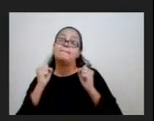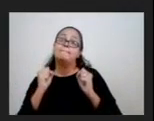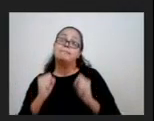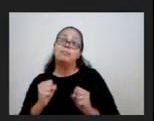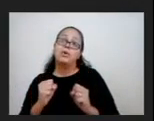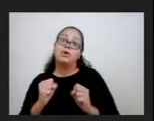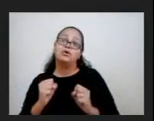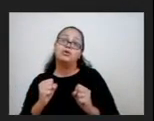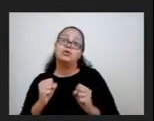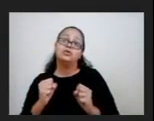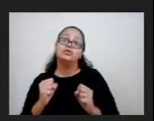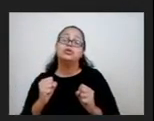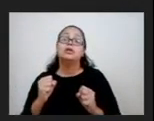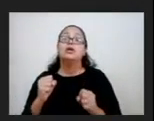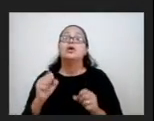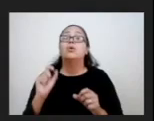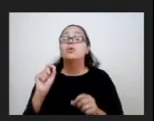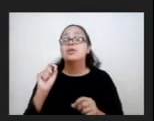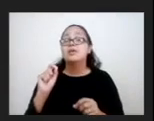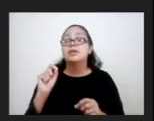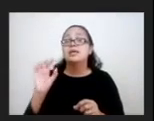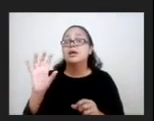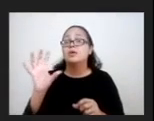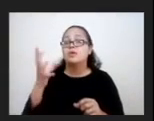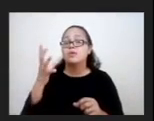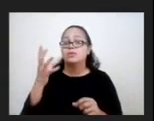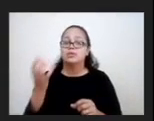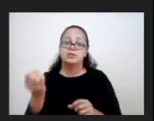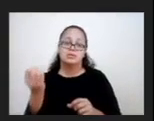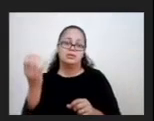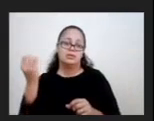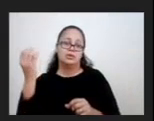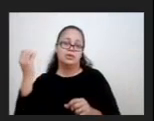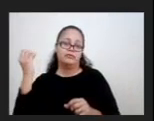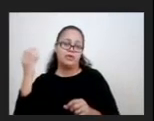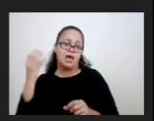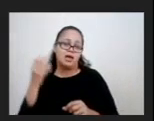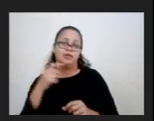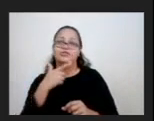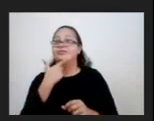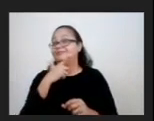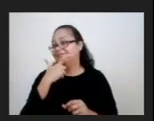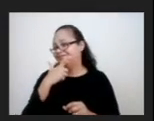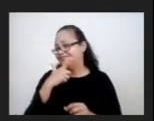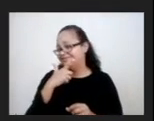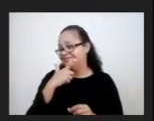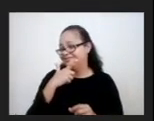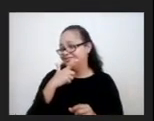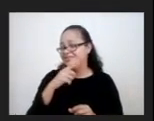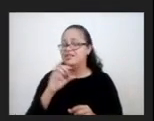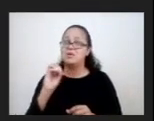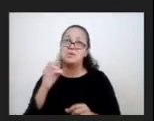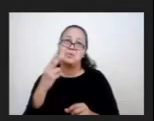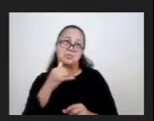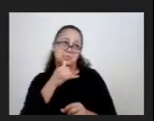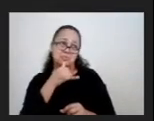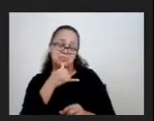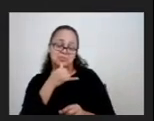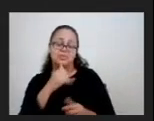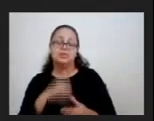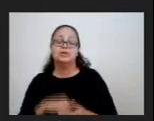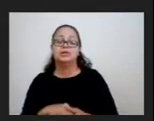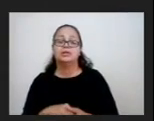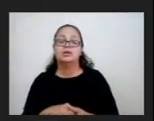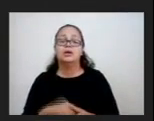muitos imprevistos, decepções, algo engraçado, algo inexplicado, qualquer coisa, né? O que aconteceu na sua viagem? E